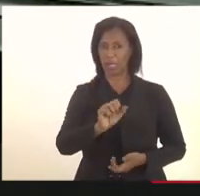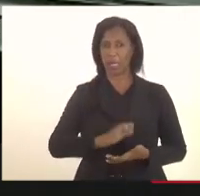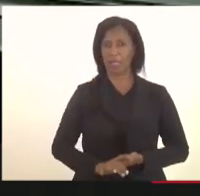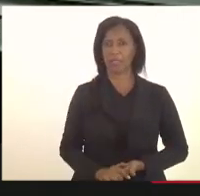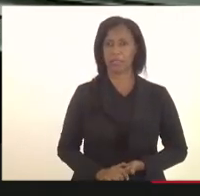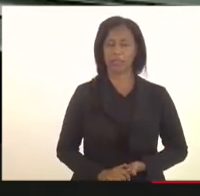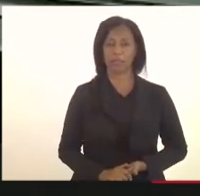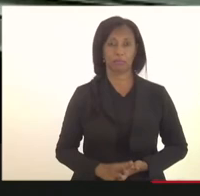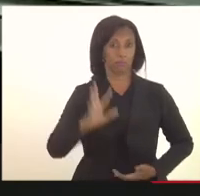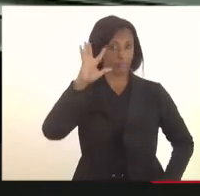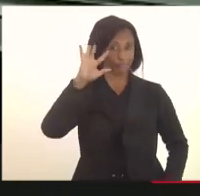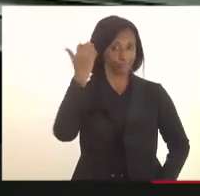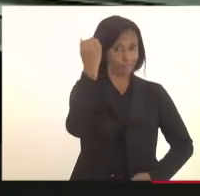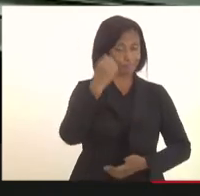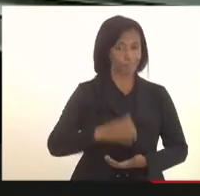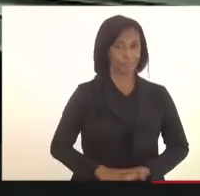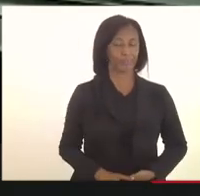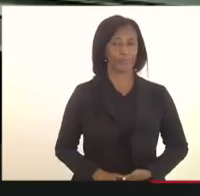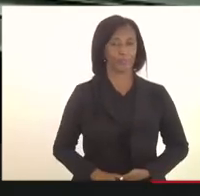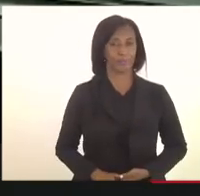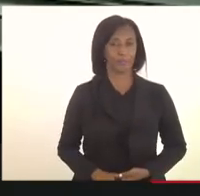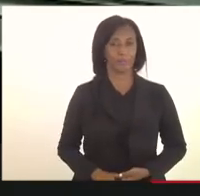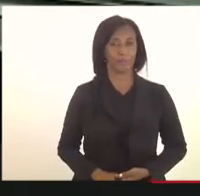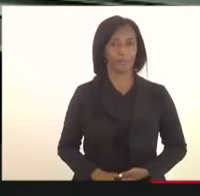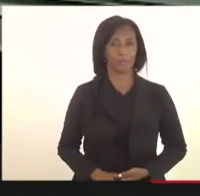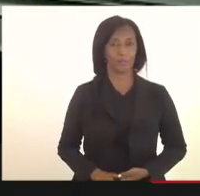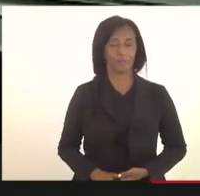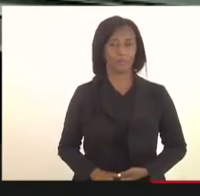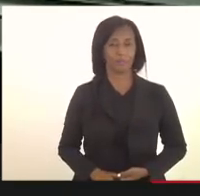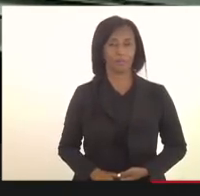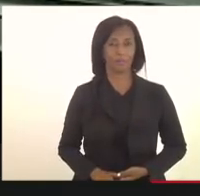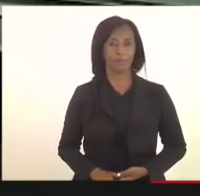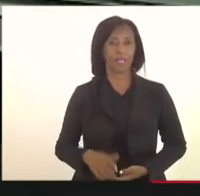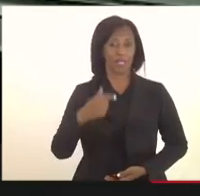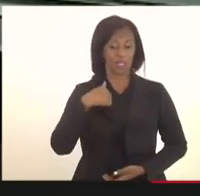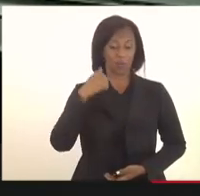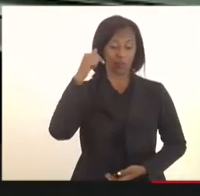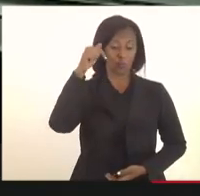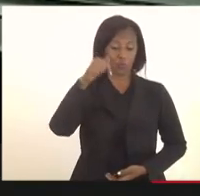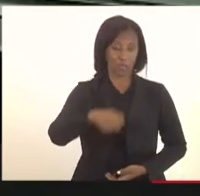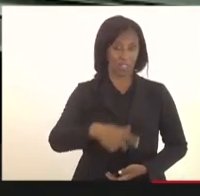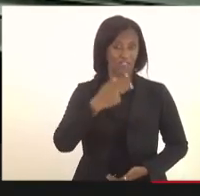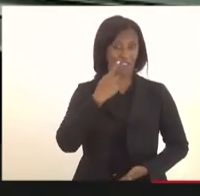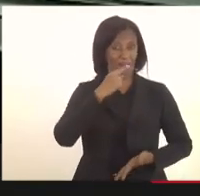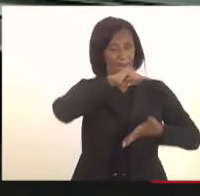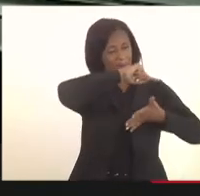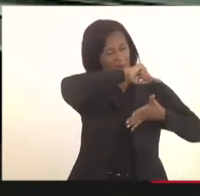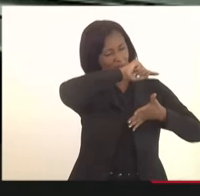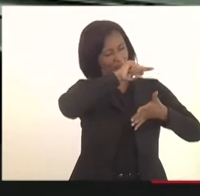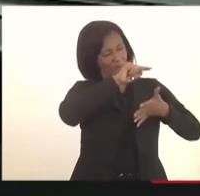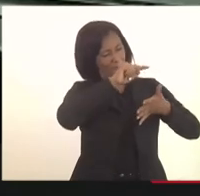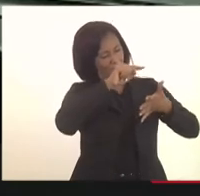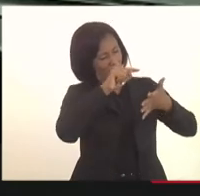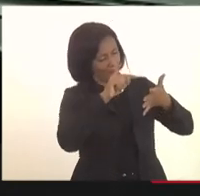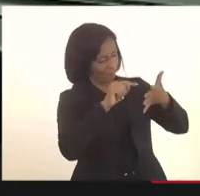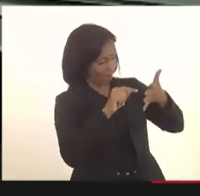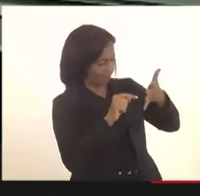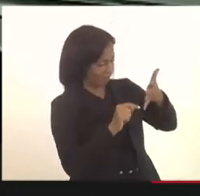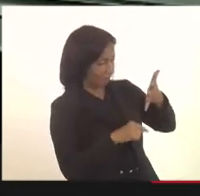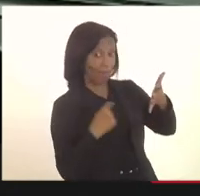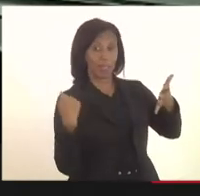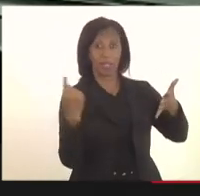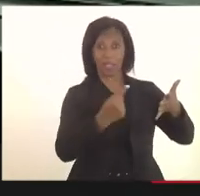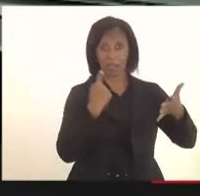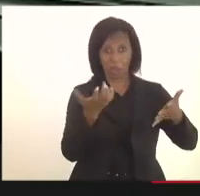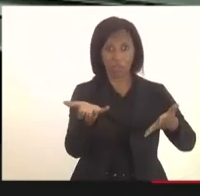e soluções. E eu vou aqui dizer os tópicos que nós